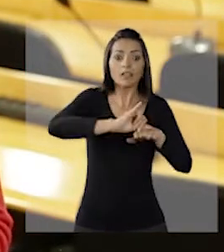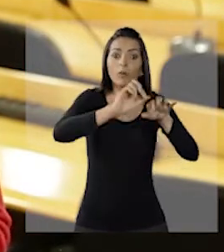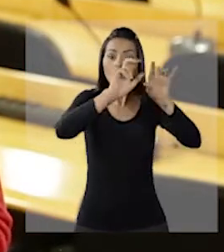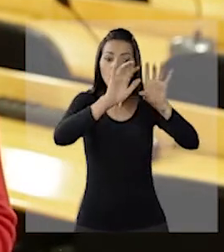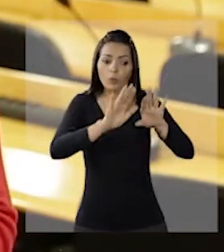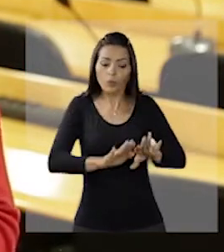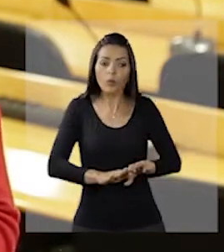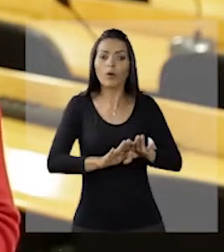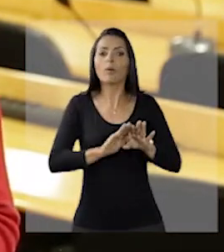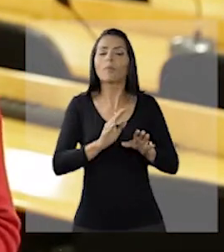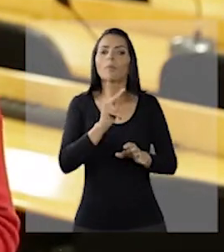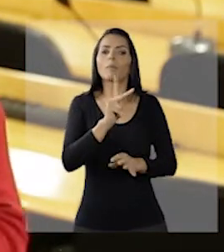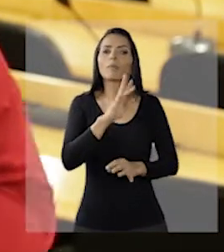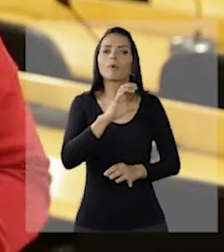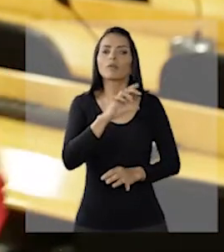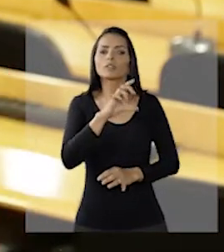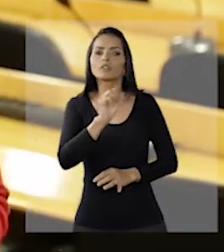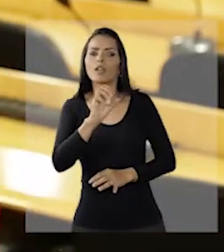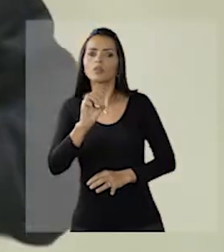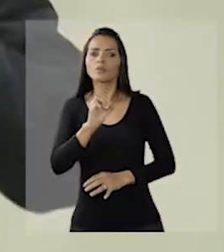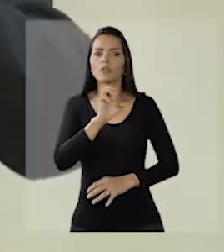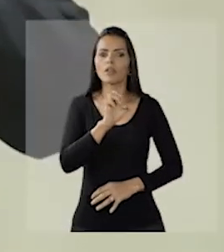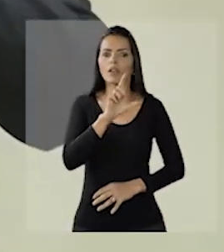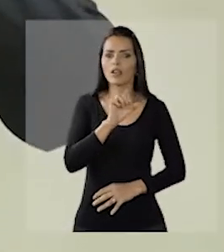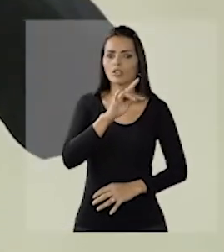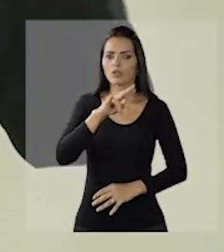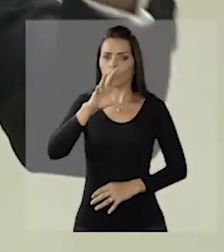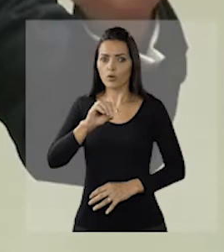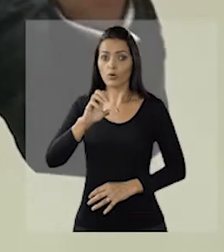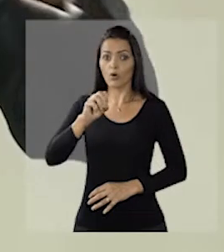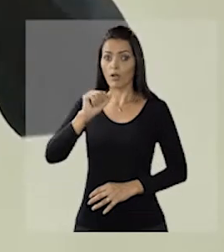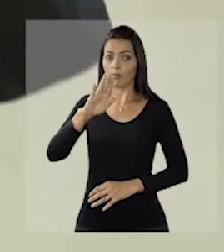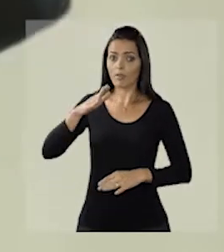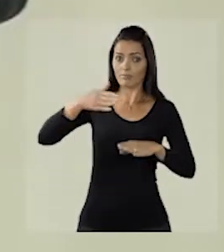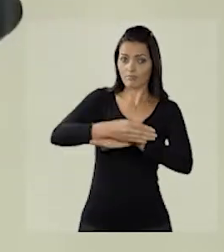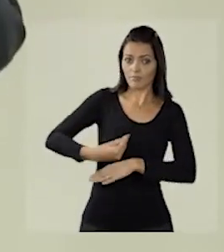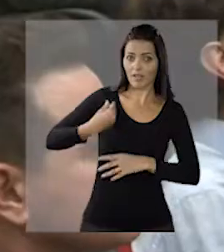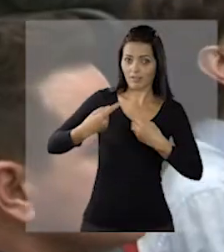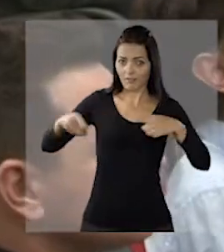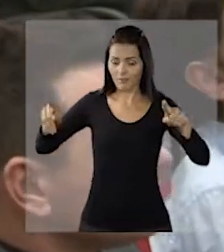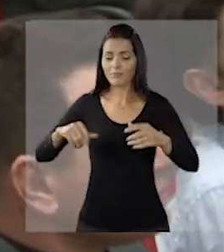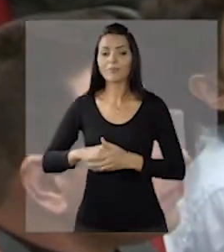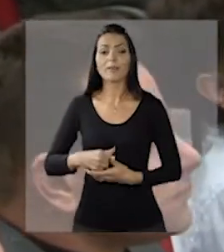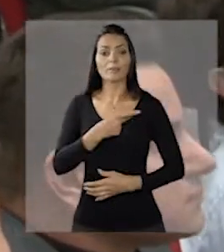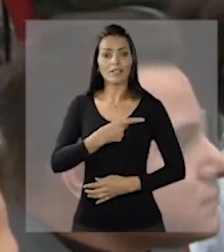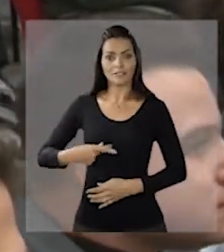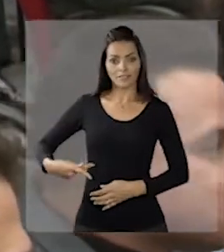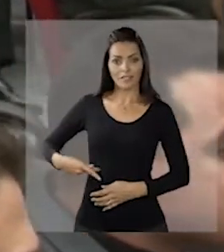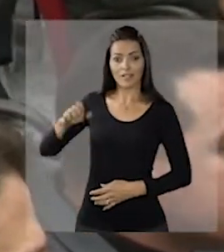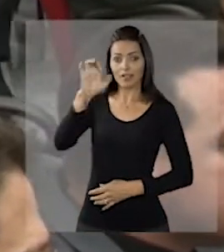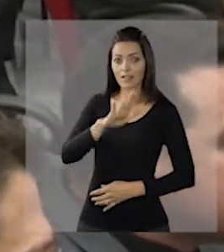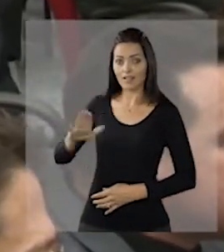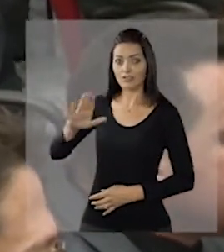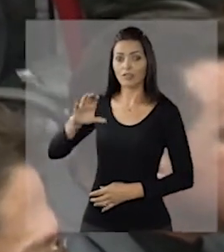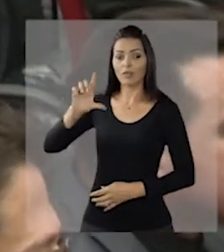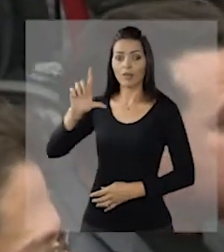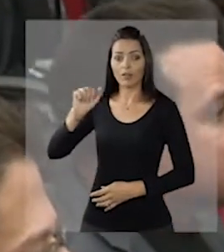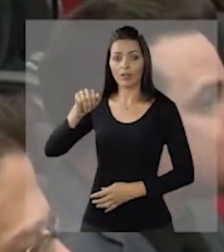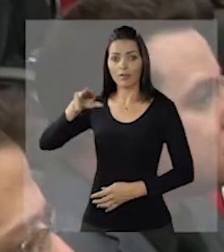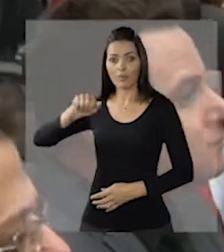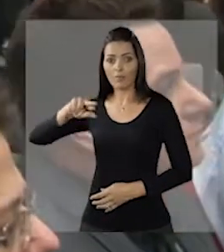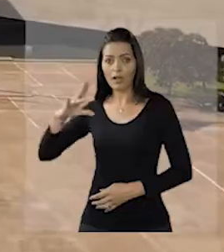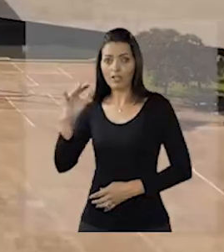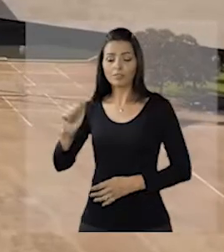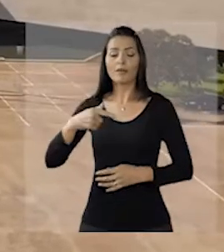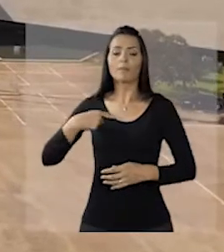OAB esteve no lançamento no mês passado. O presidente nacional da OAB, Cláudio Lamáquia, participou do lançamento da Central do